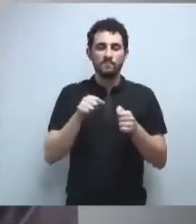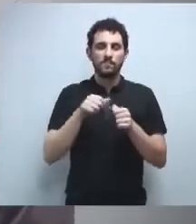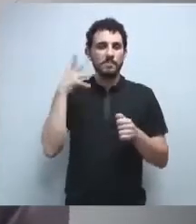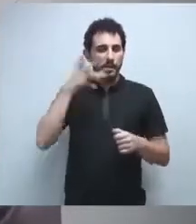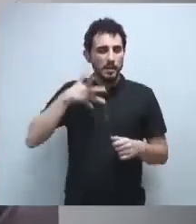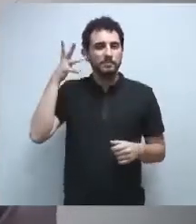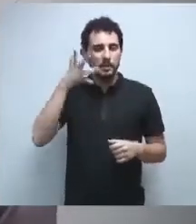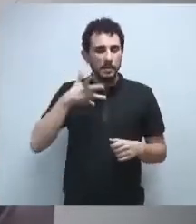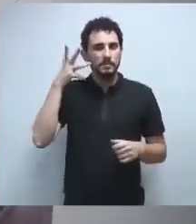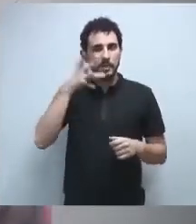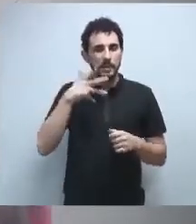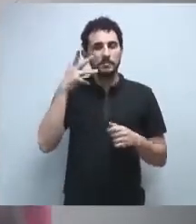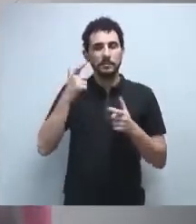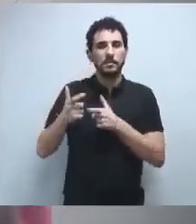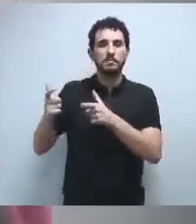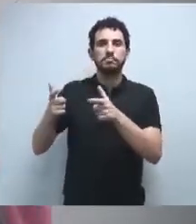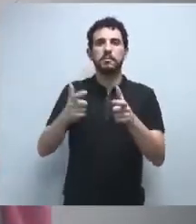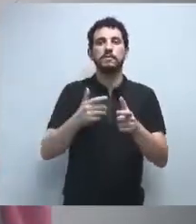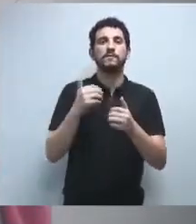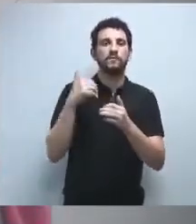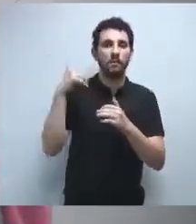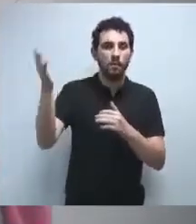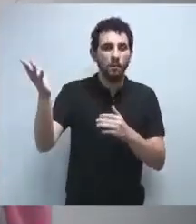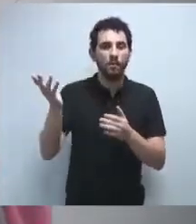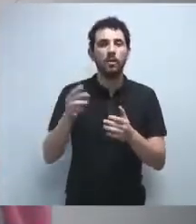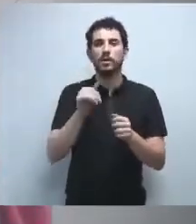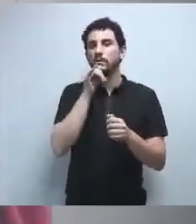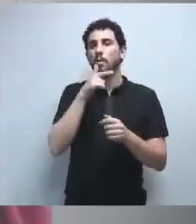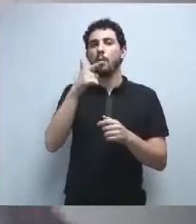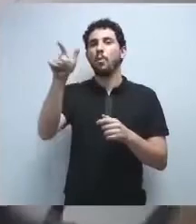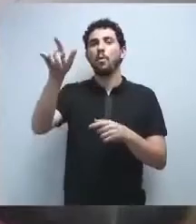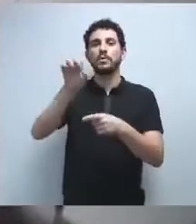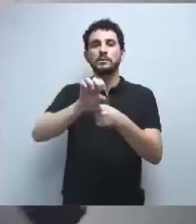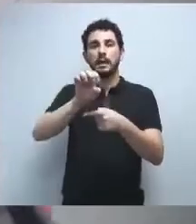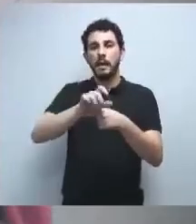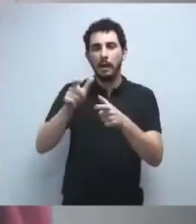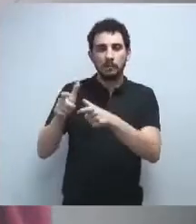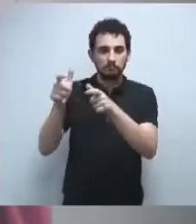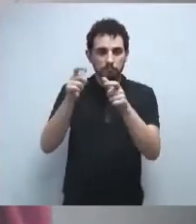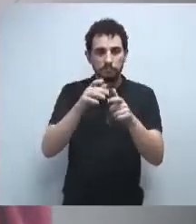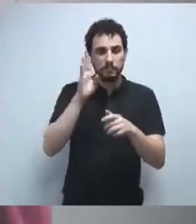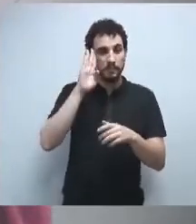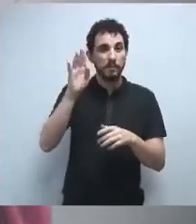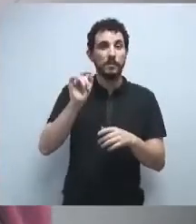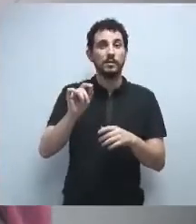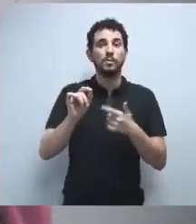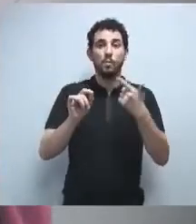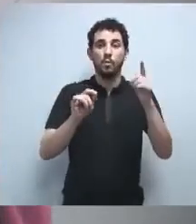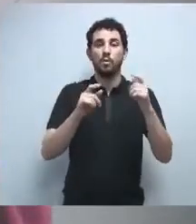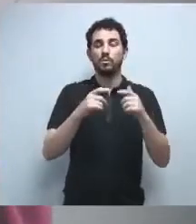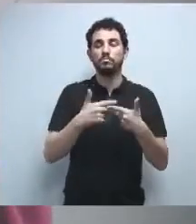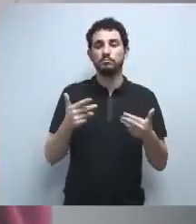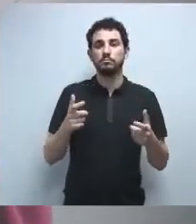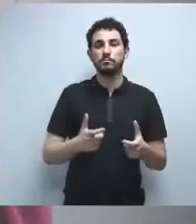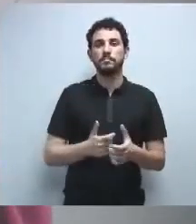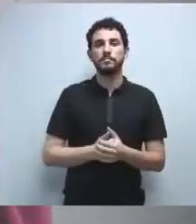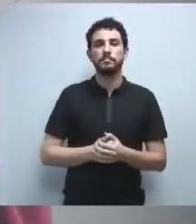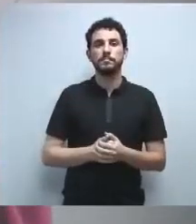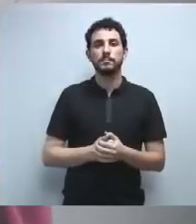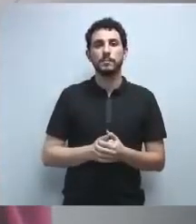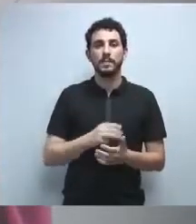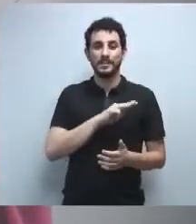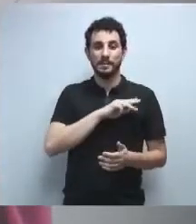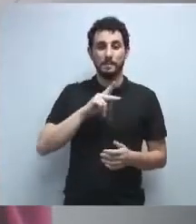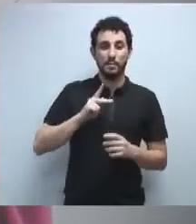palestra fora para outros estados principalmente em outros estados de minério sobre o